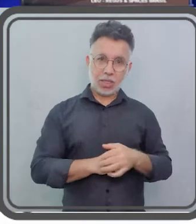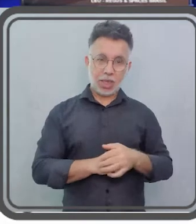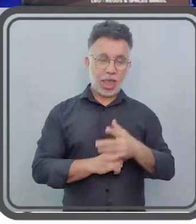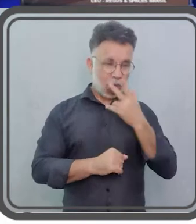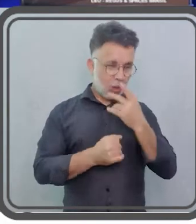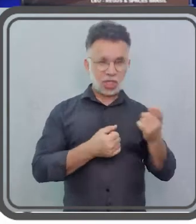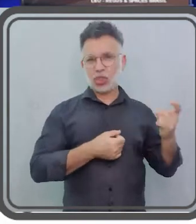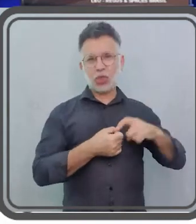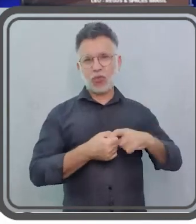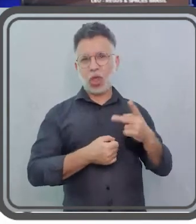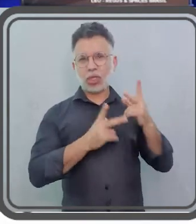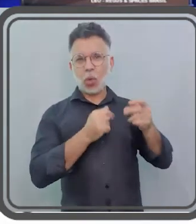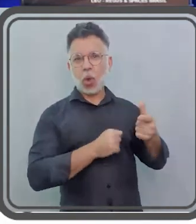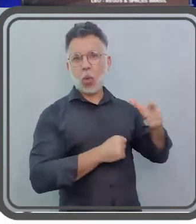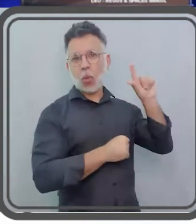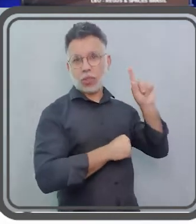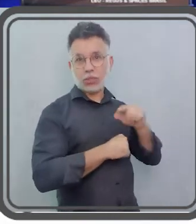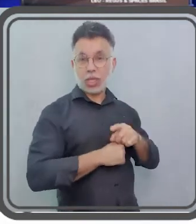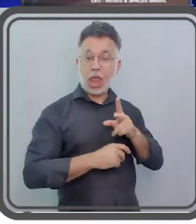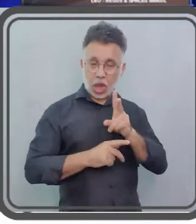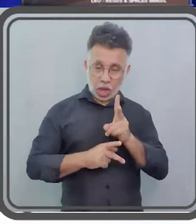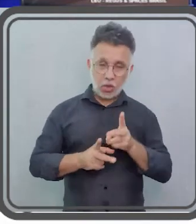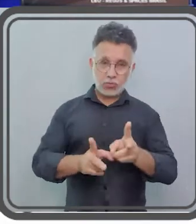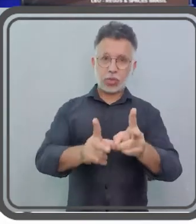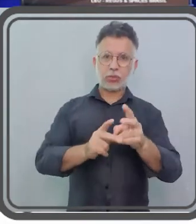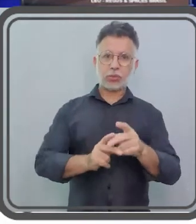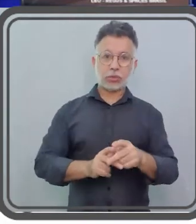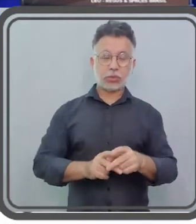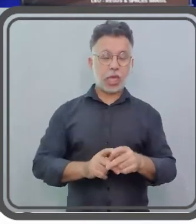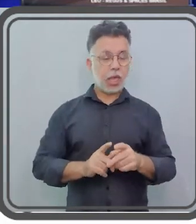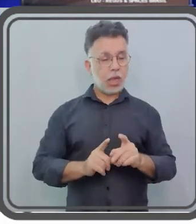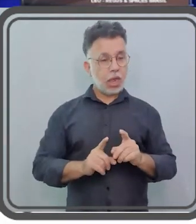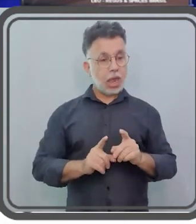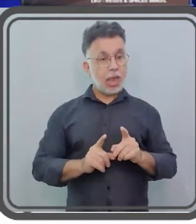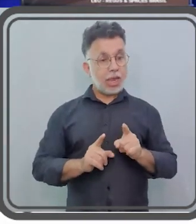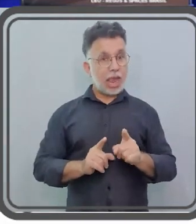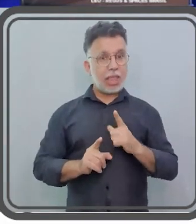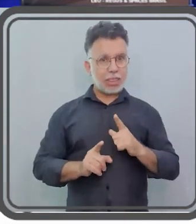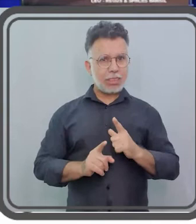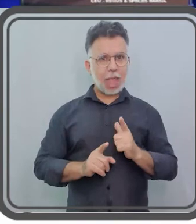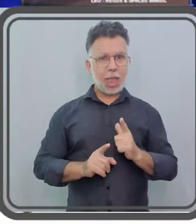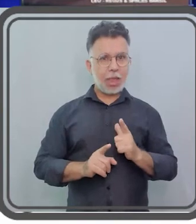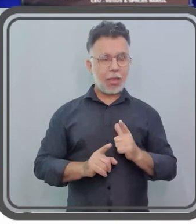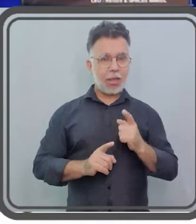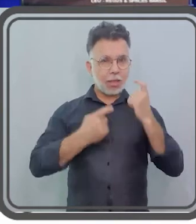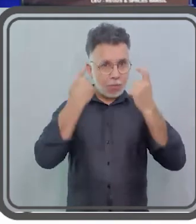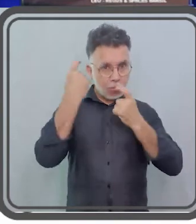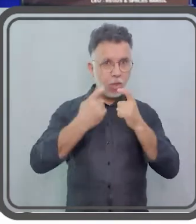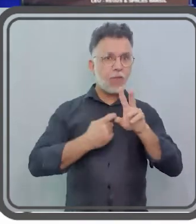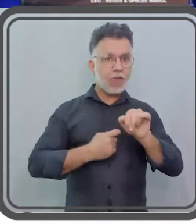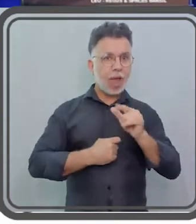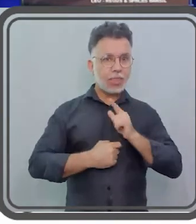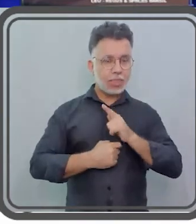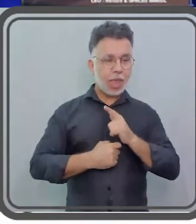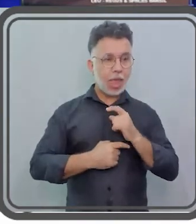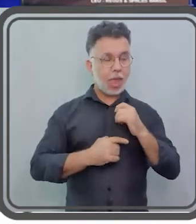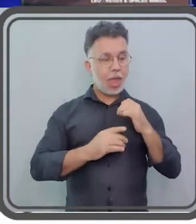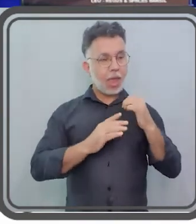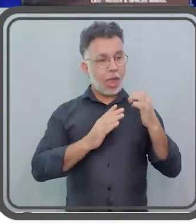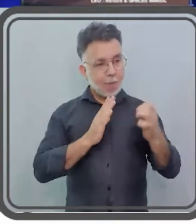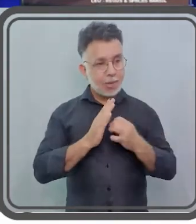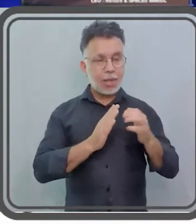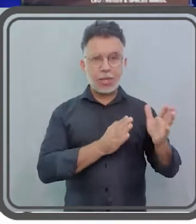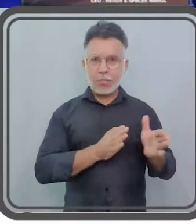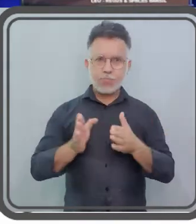vai ser constante e quem esteja na frente vai ter empresas muito mais produtivas, equipes mais produtivas,